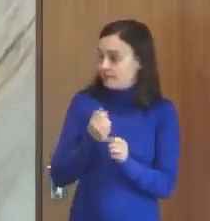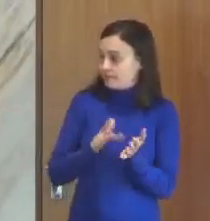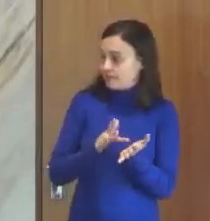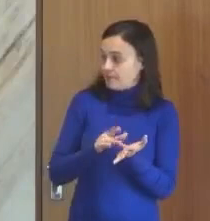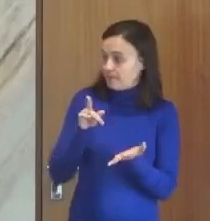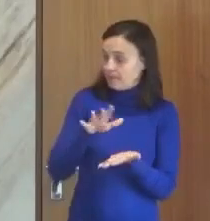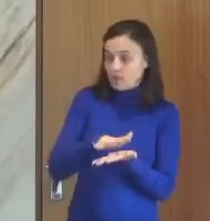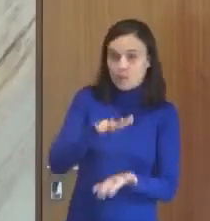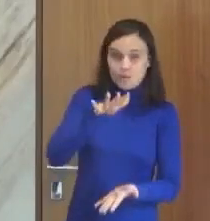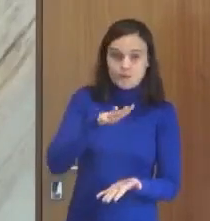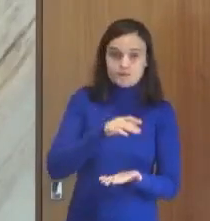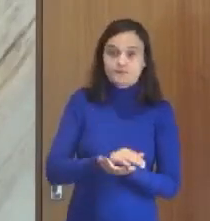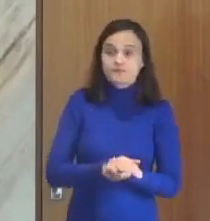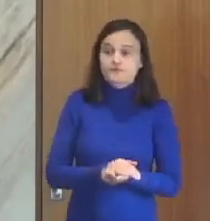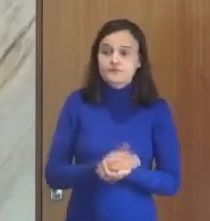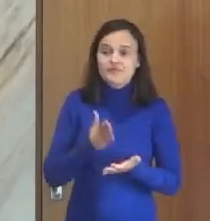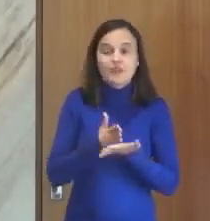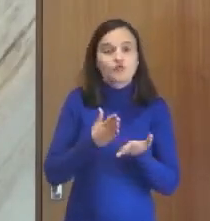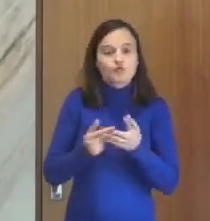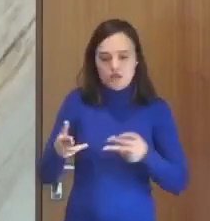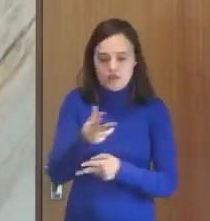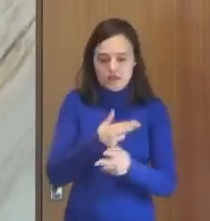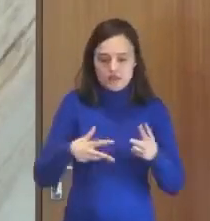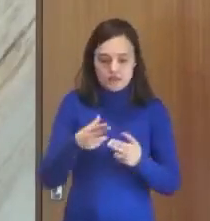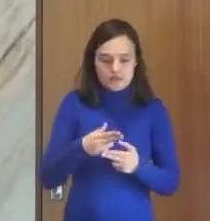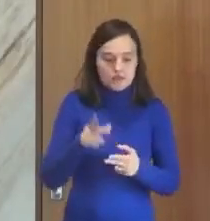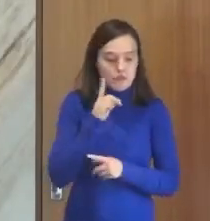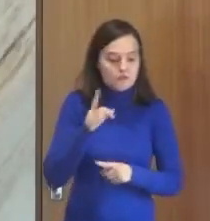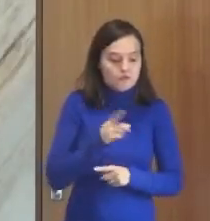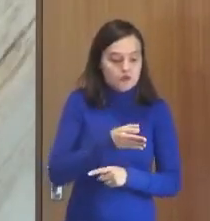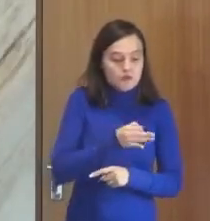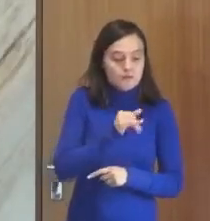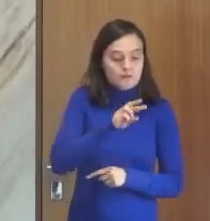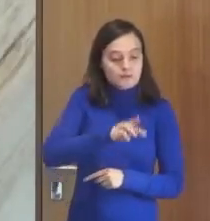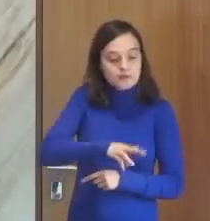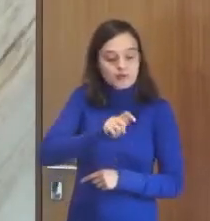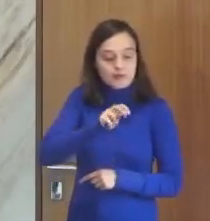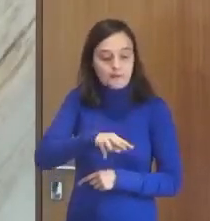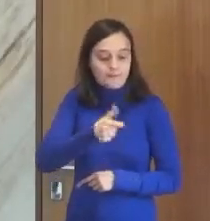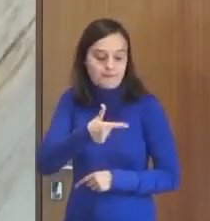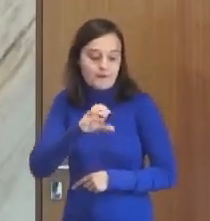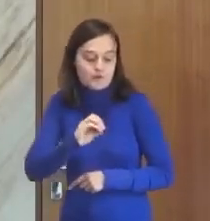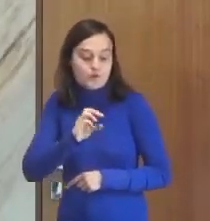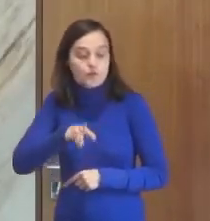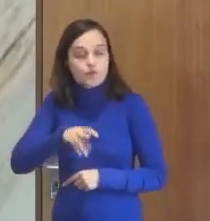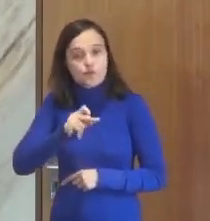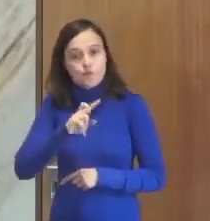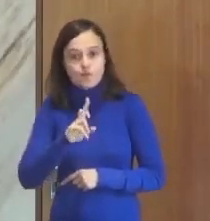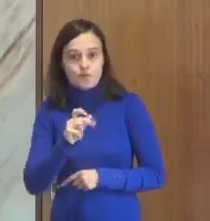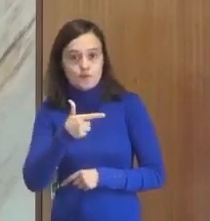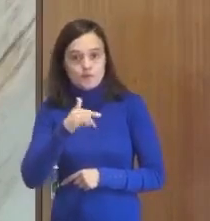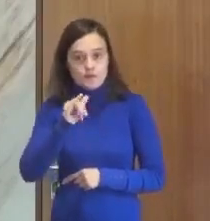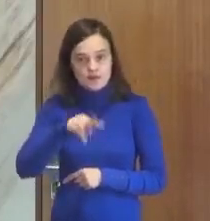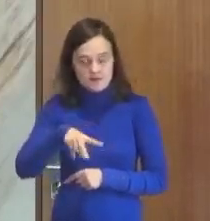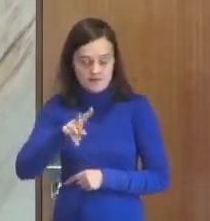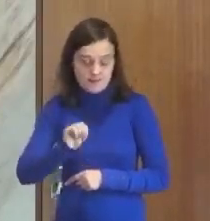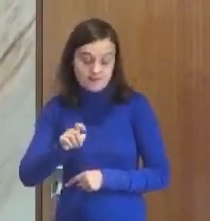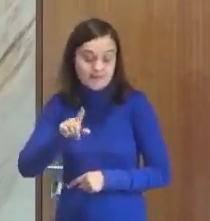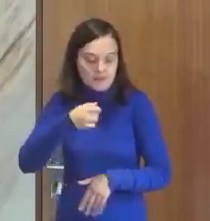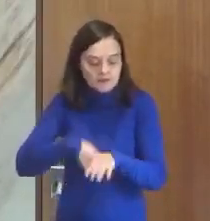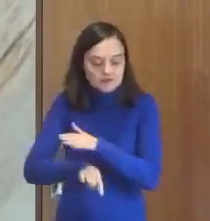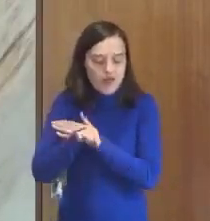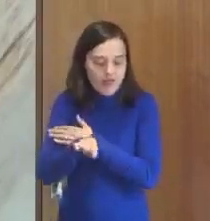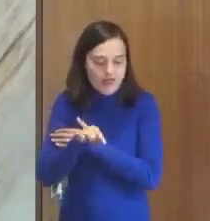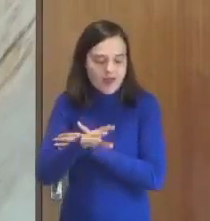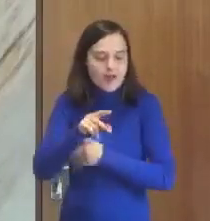e edição facsimilada pelo professor Pina Martins, que também muito nos honra por ser um oliveirense, que